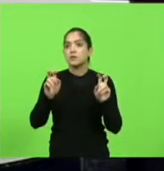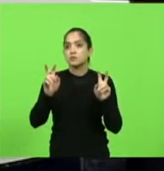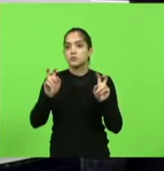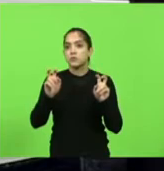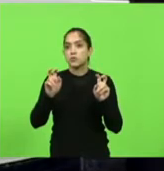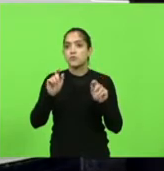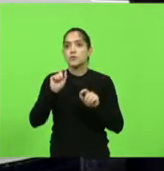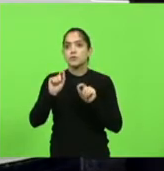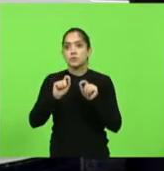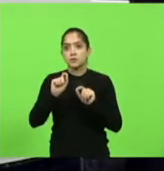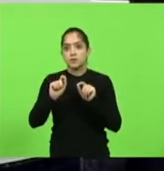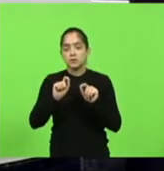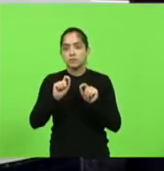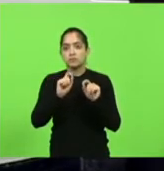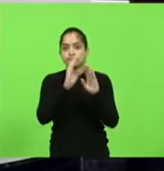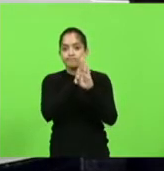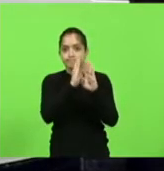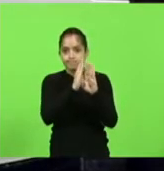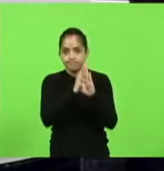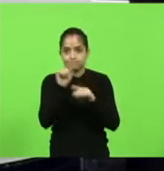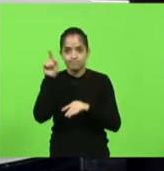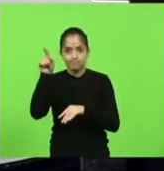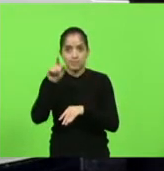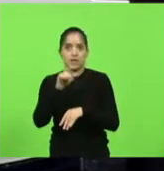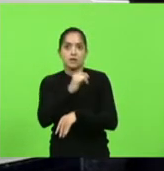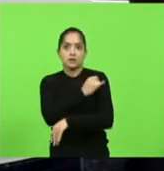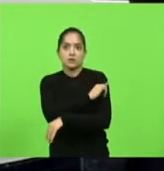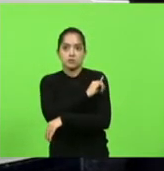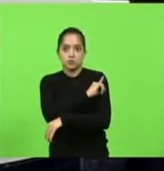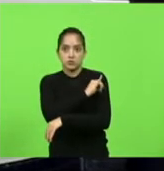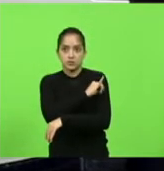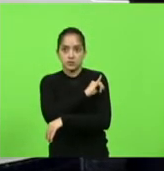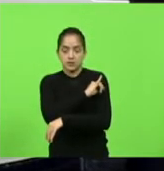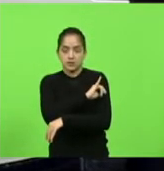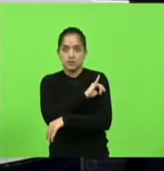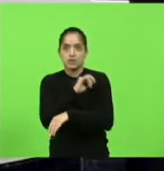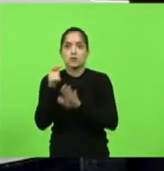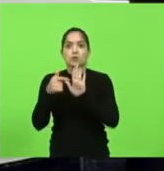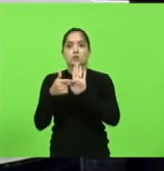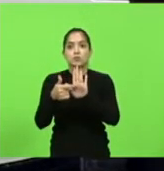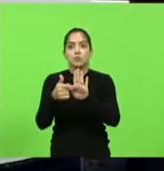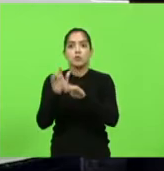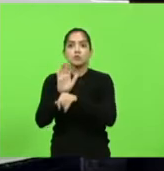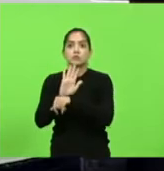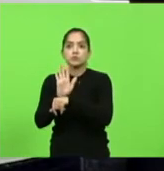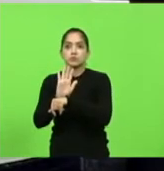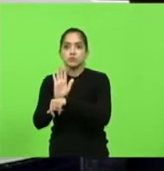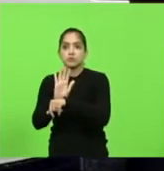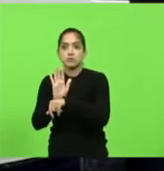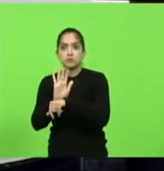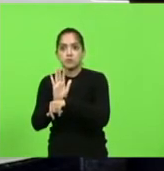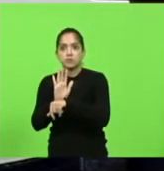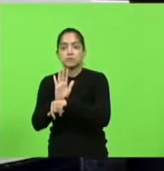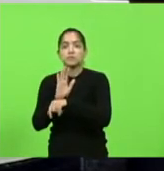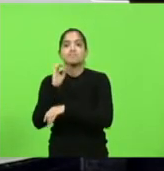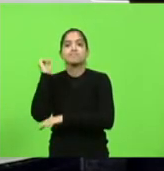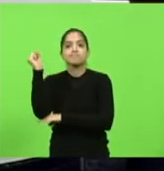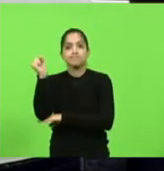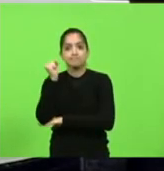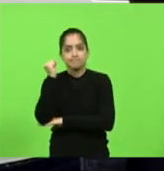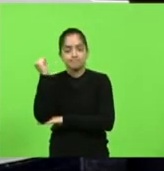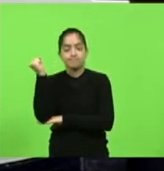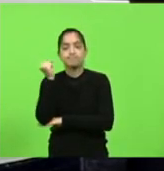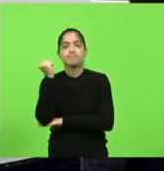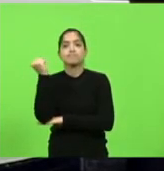policial ocorrida no Rio de Janeiro, e que, quando eu mostro aquilo lá, eu mostro a gravidade do